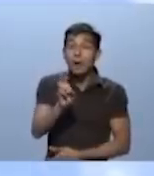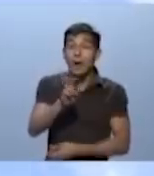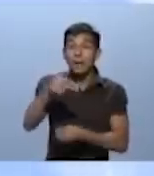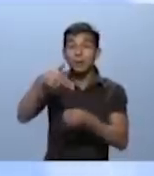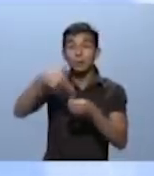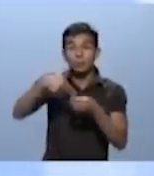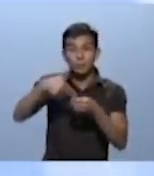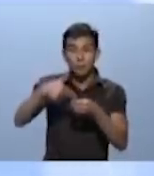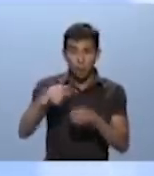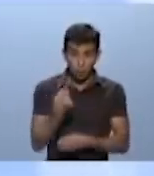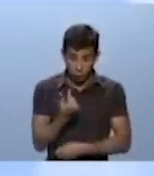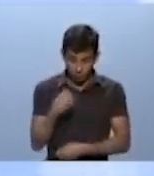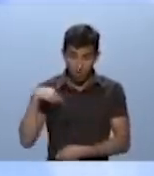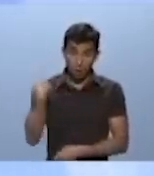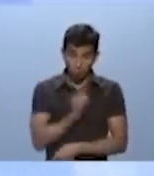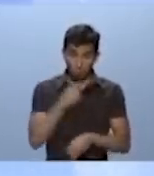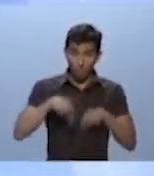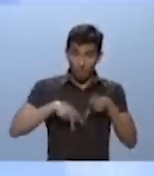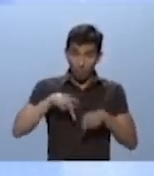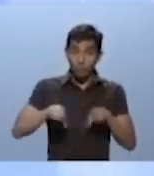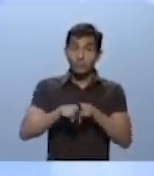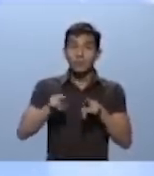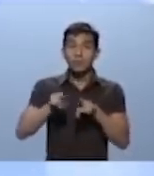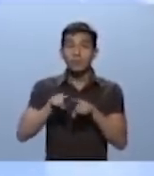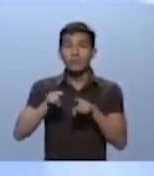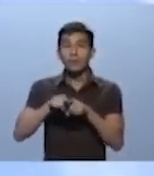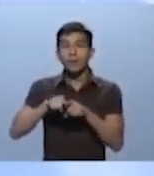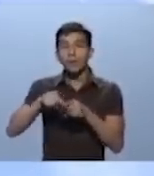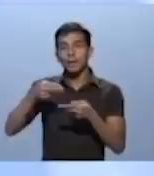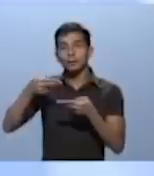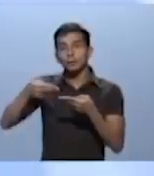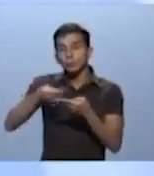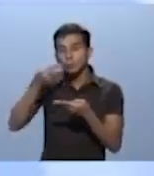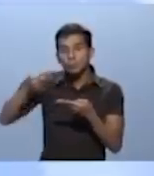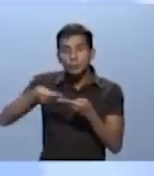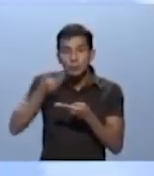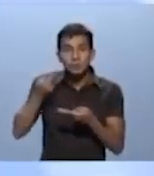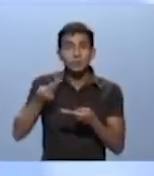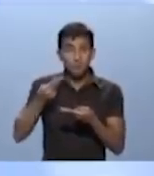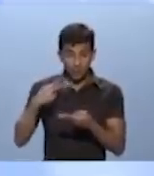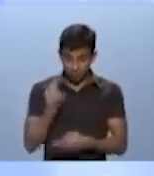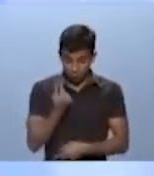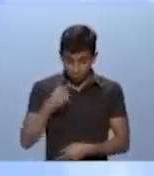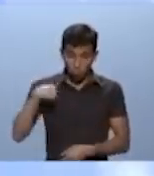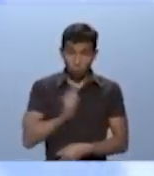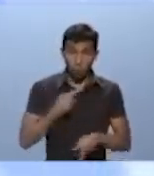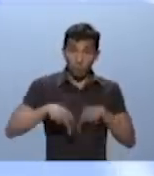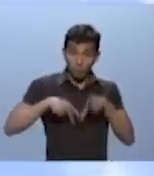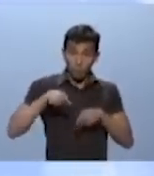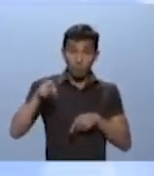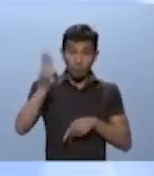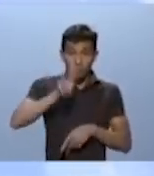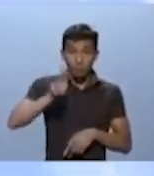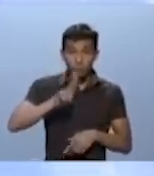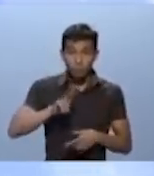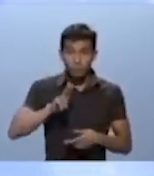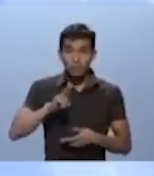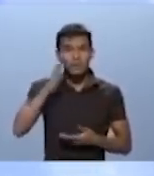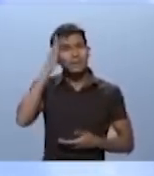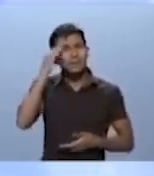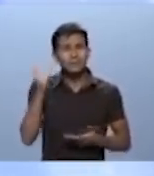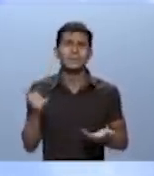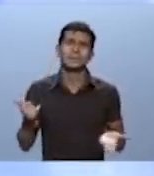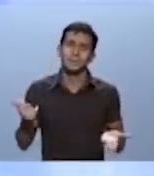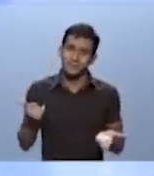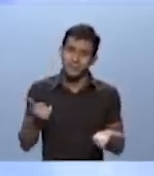com nosso dinheiro até Sushi o senhor paga com o dinheiro e o senhor com o defensor o consumidor sabe que qualquer plano de telefonia com r$ 150